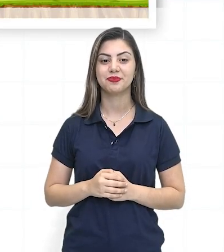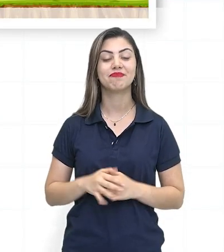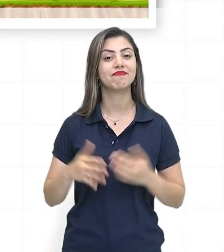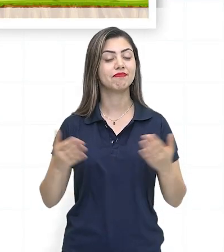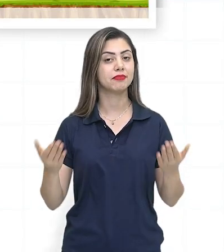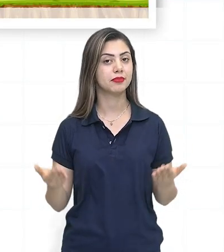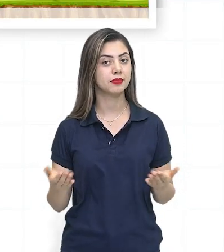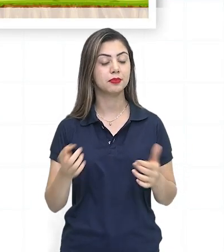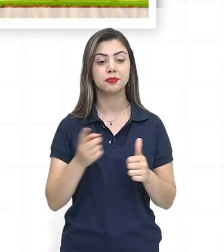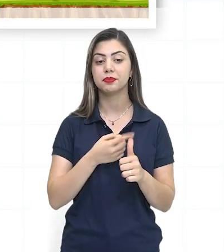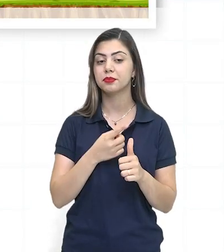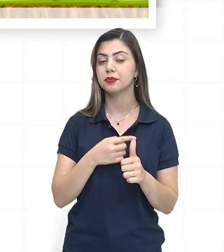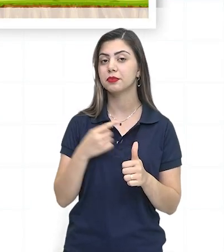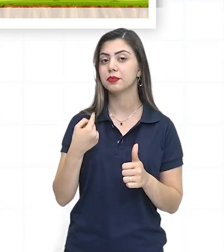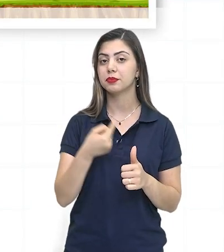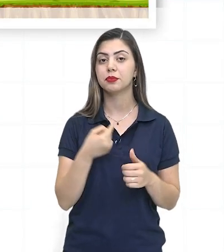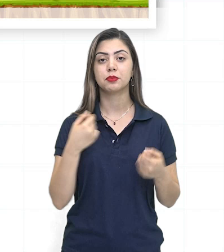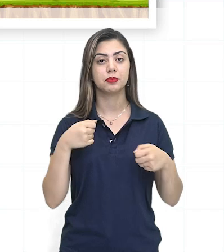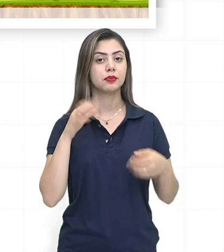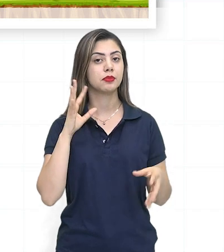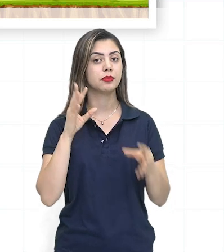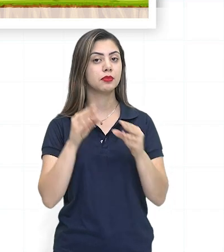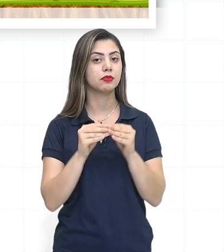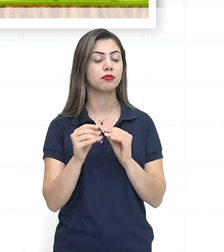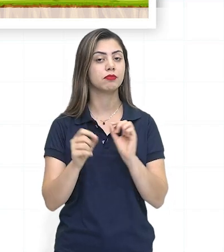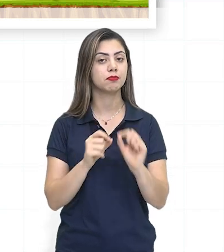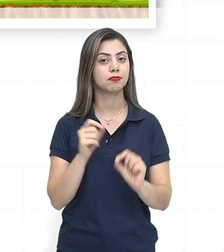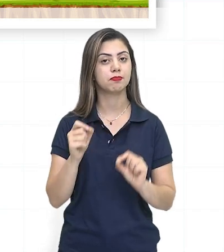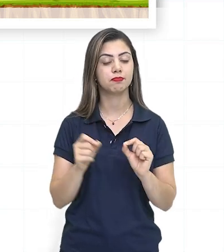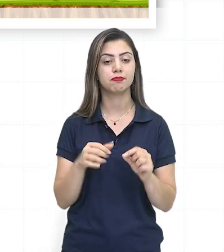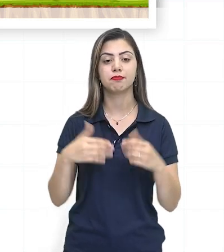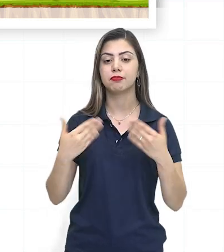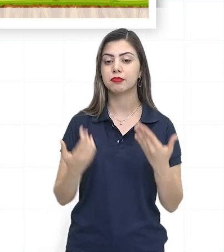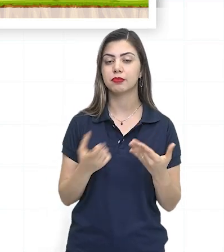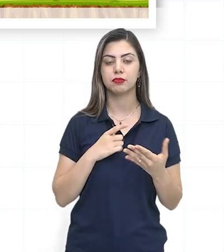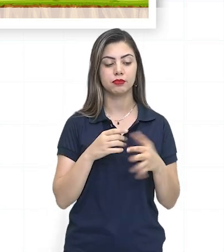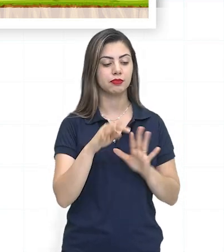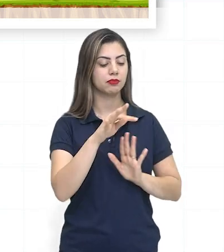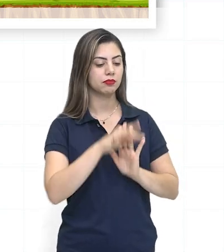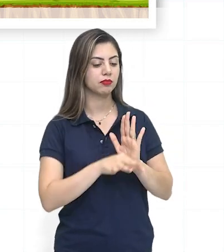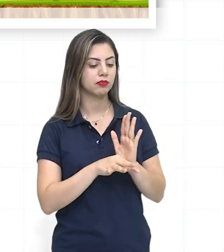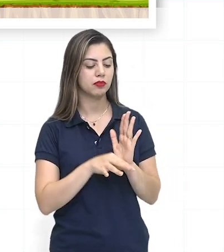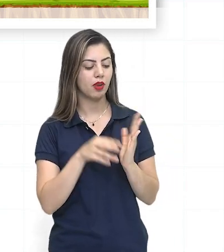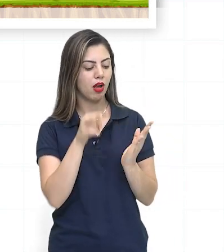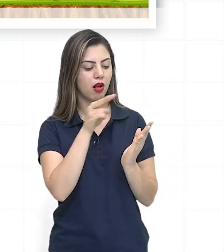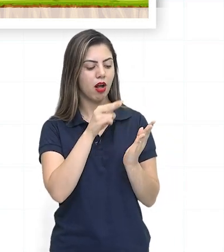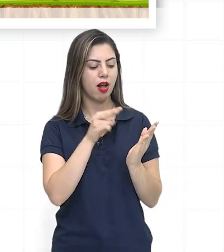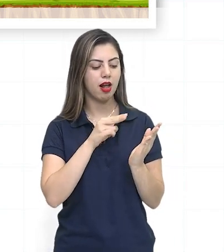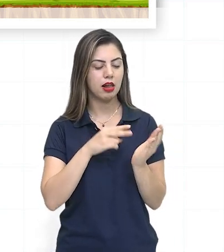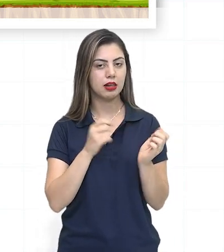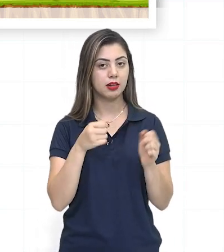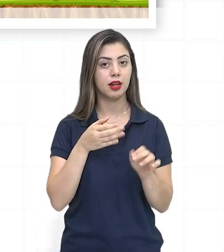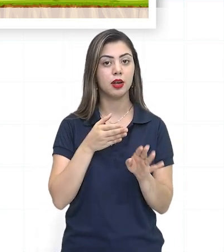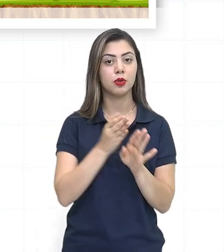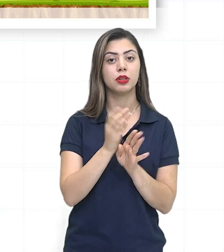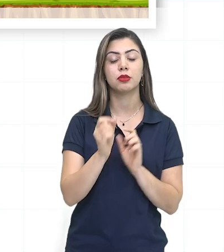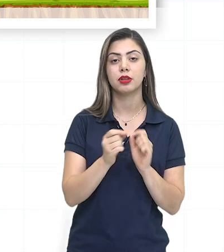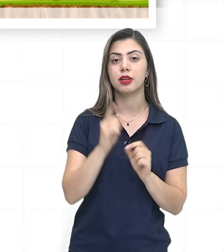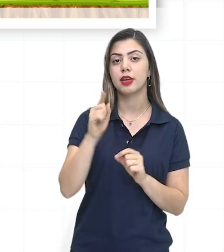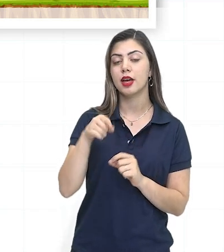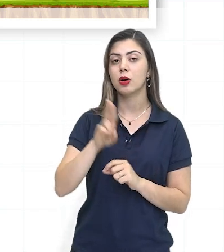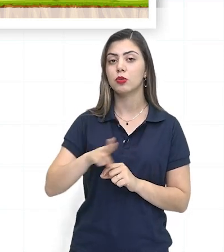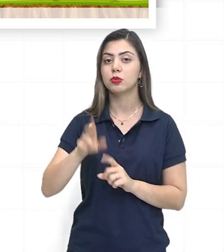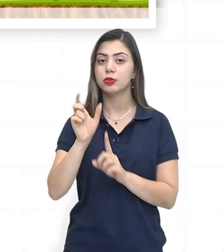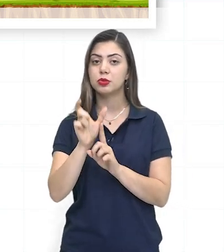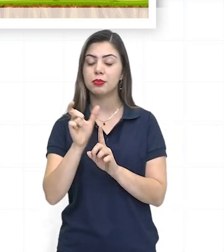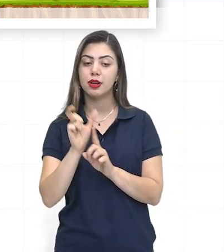Então, primeiro vamos entender que no texto você vai encontrar a linguagem verbal